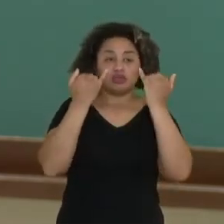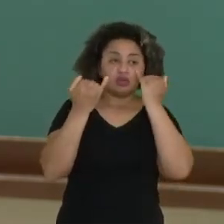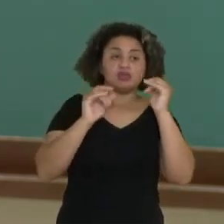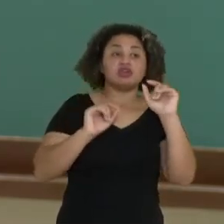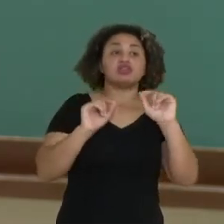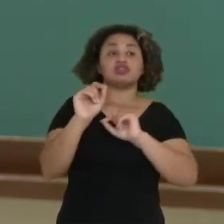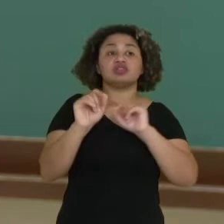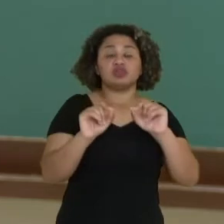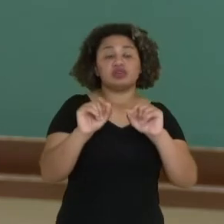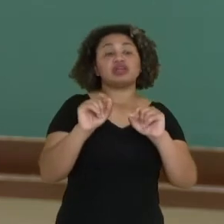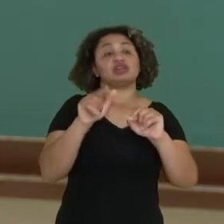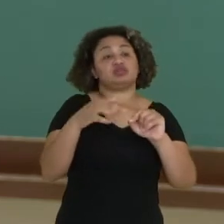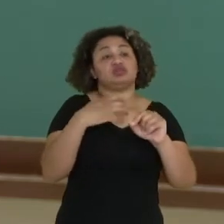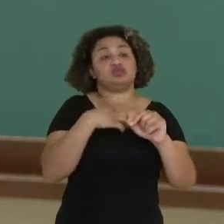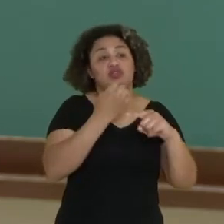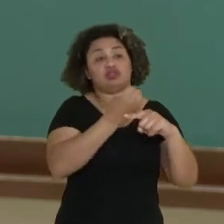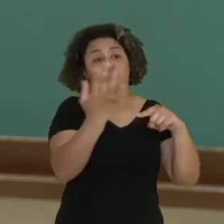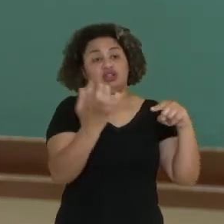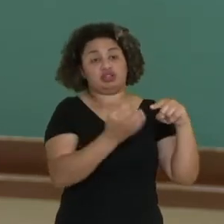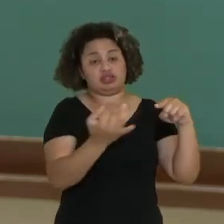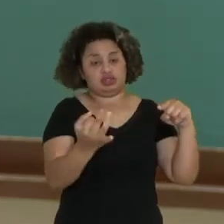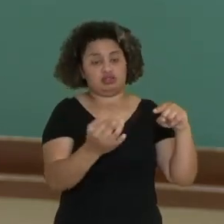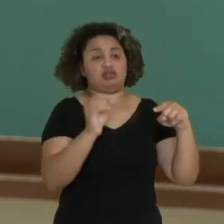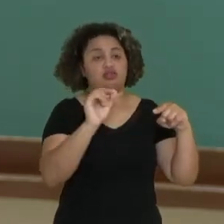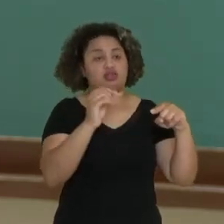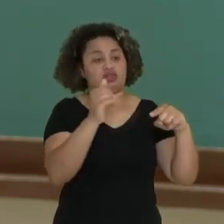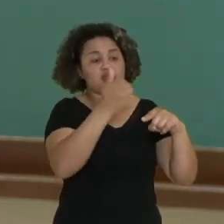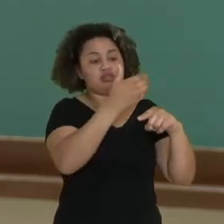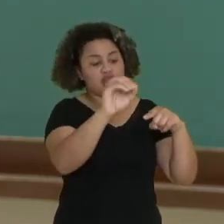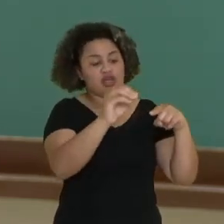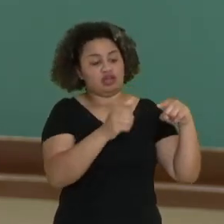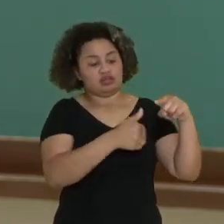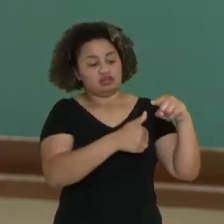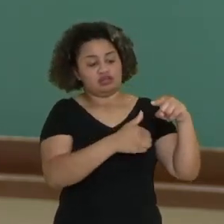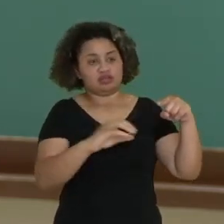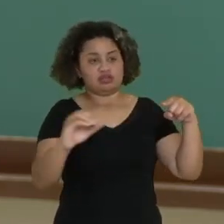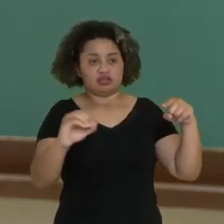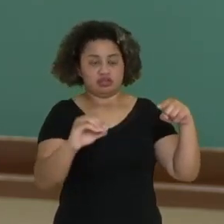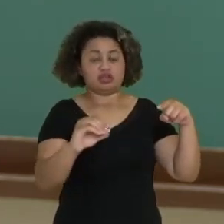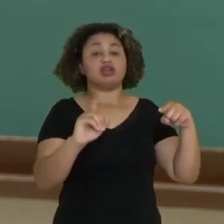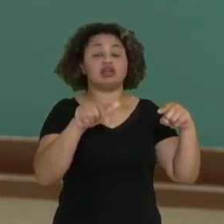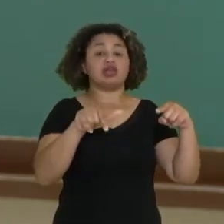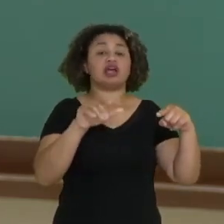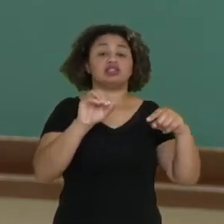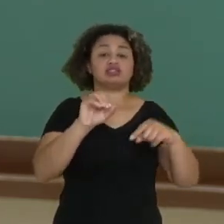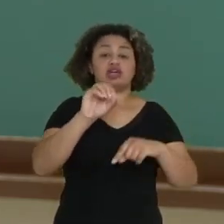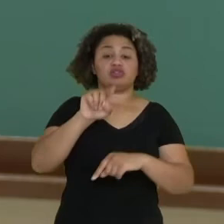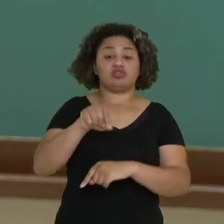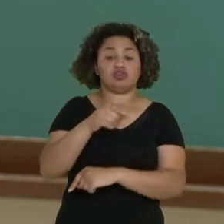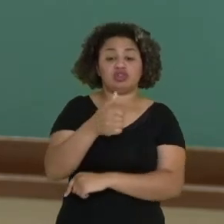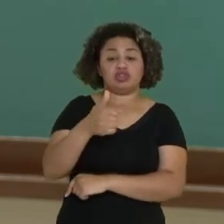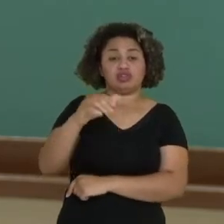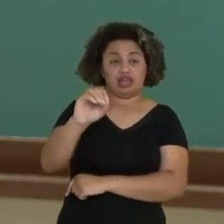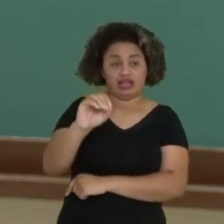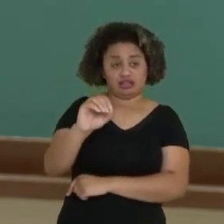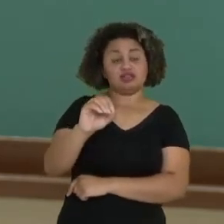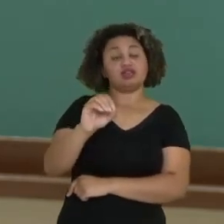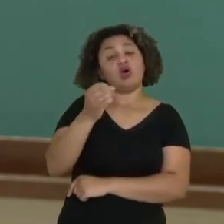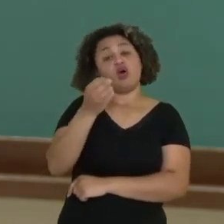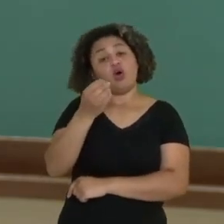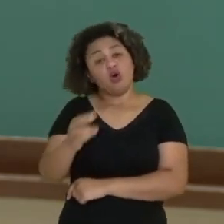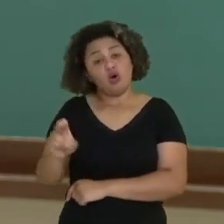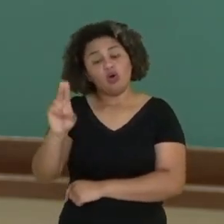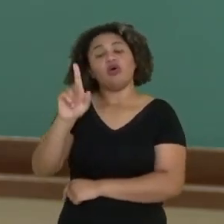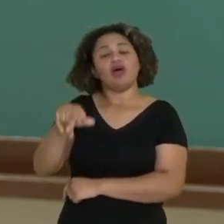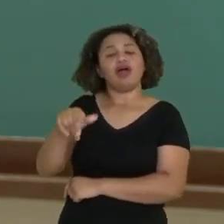uma fração, tá? Olha lá, 10 centésimos, que é igual a 0,1 ou 10 centésimos,